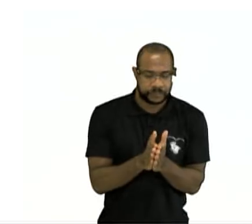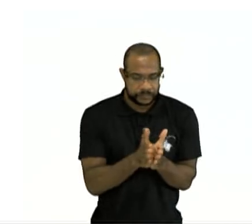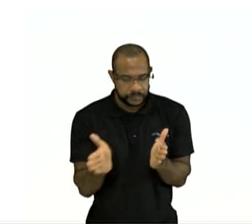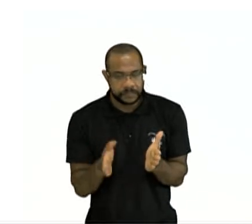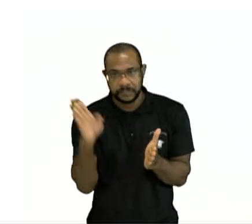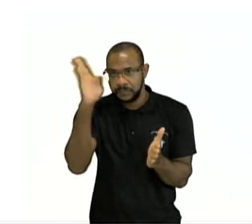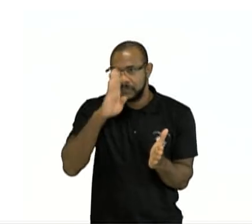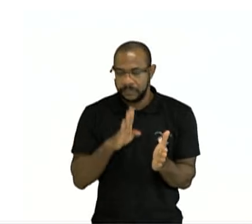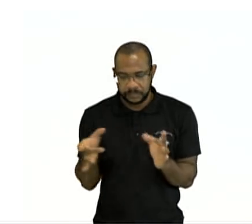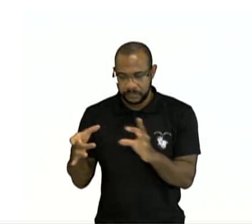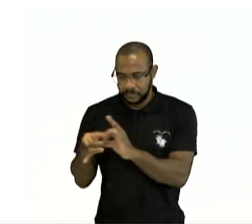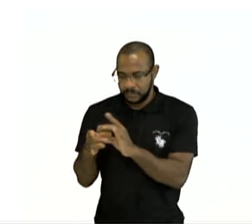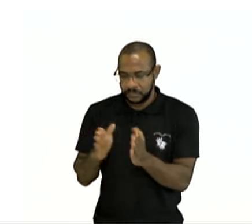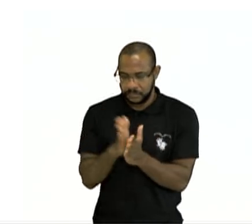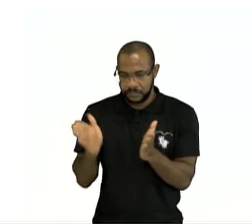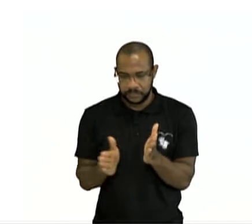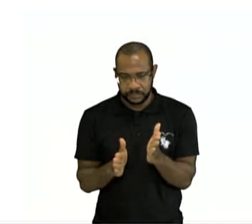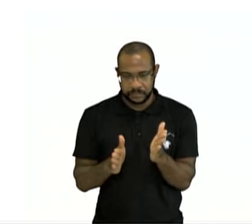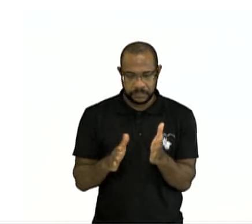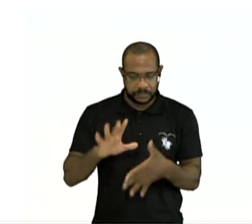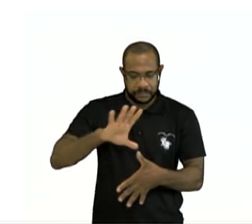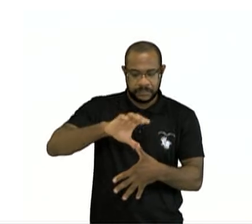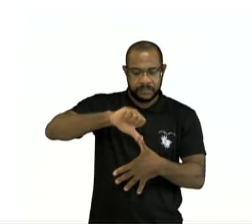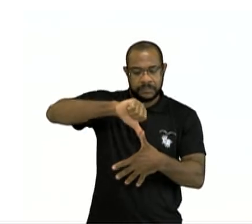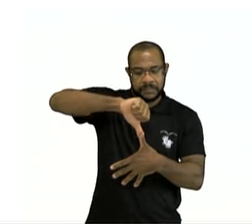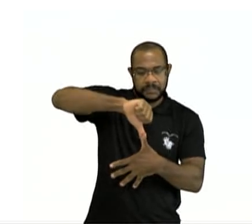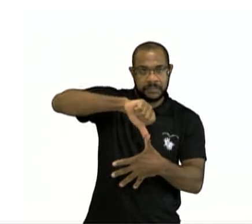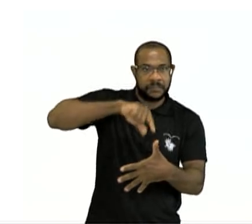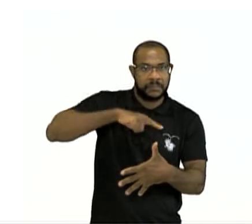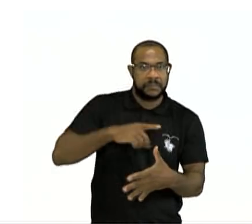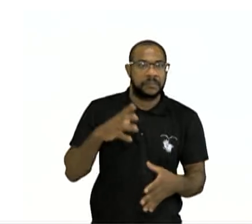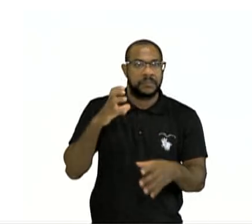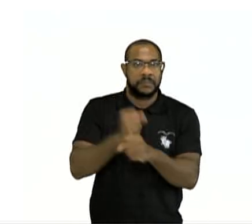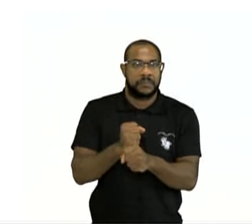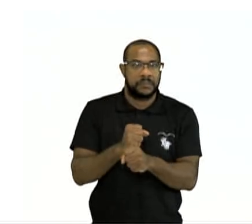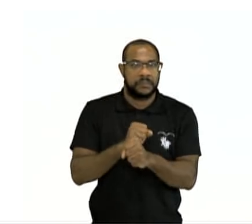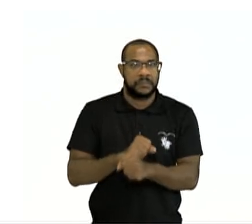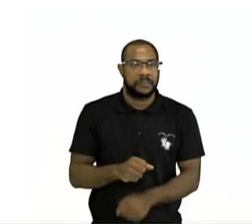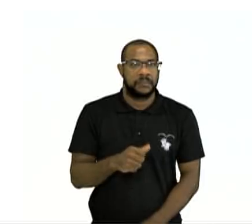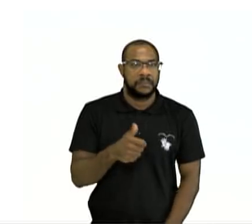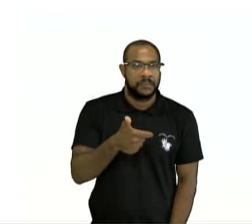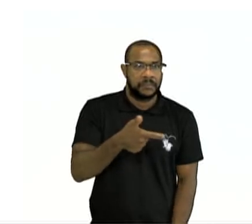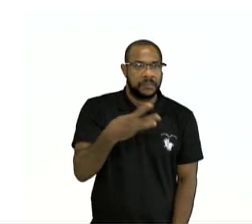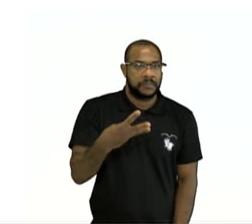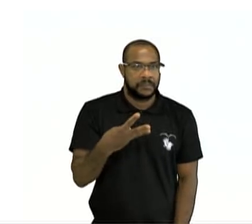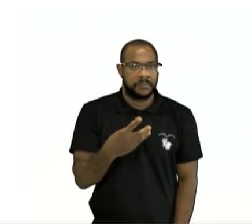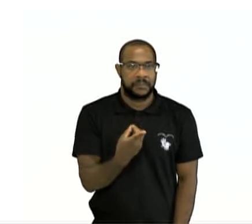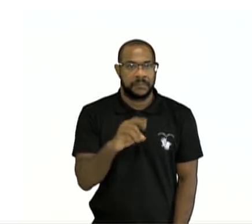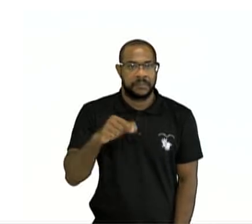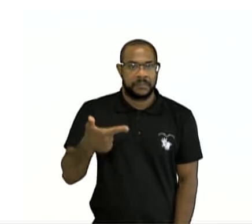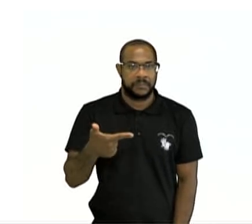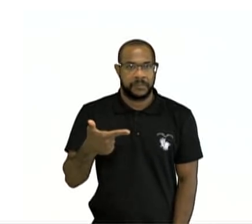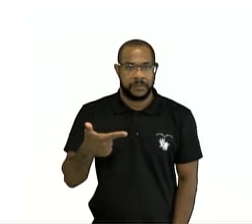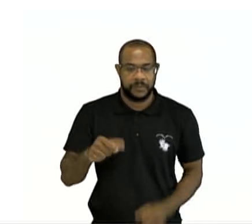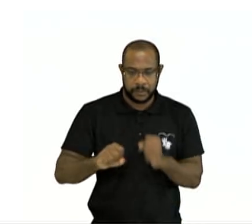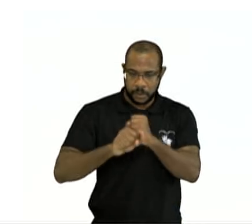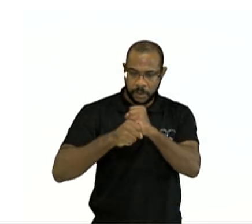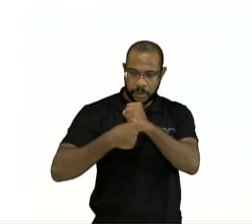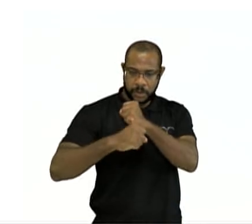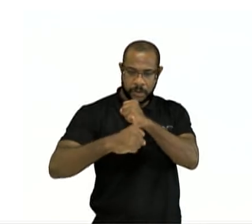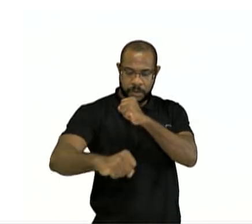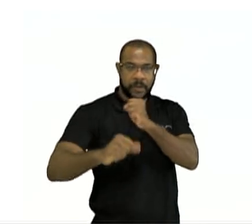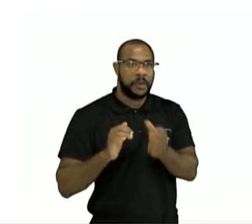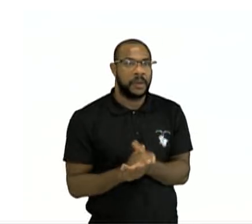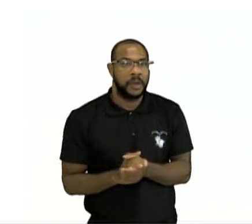elas posicionadas na América do Sul, totalizam ali 23.102 quilômetros quadrados de extensão, tá?